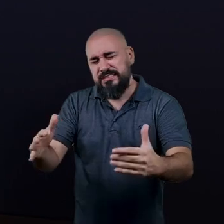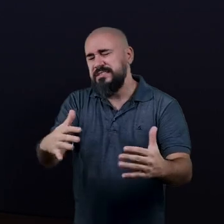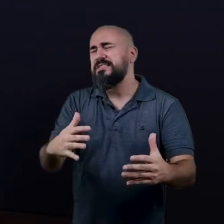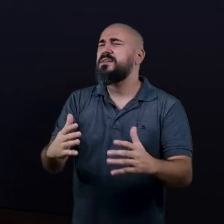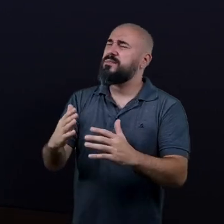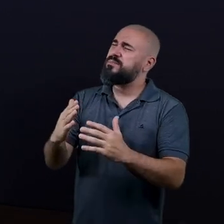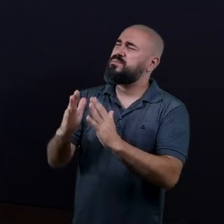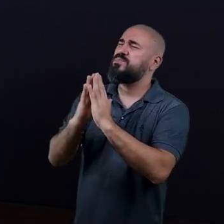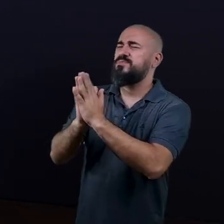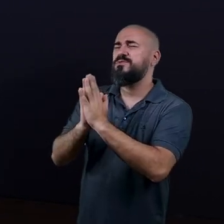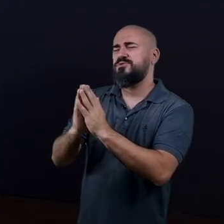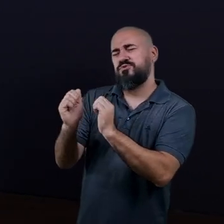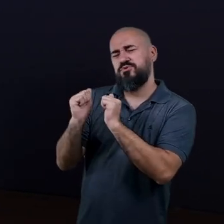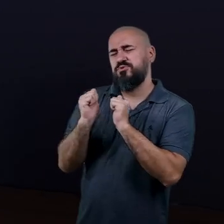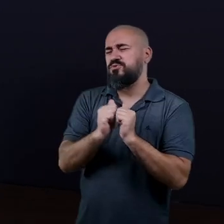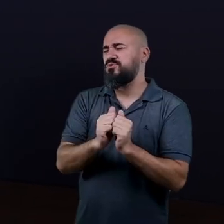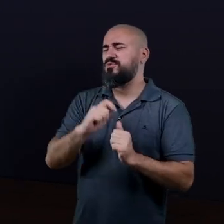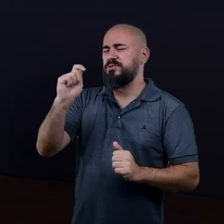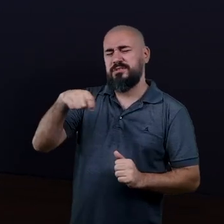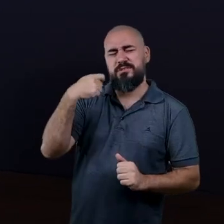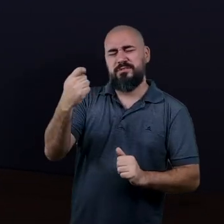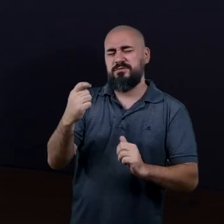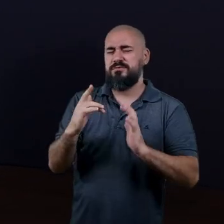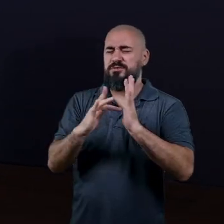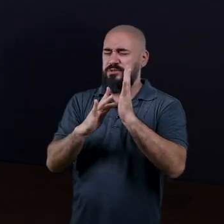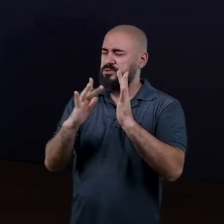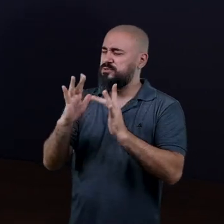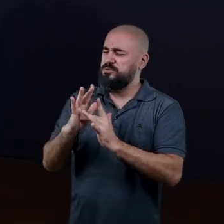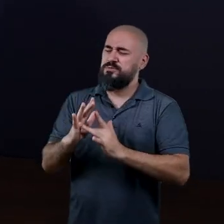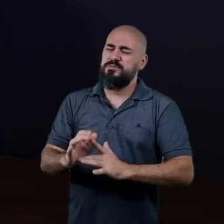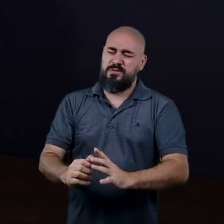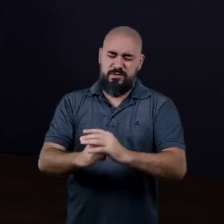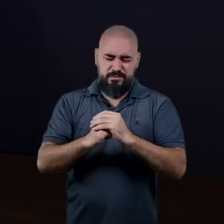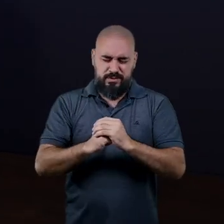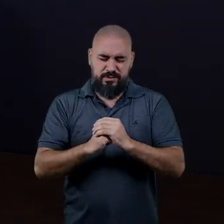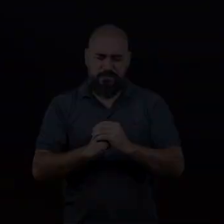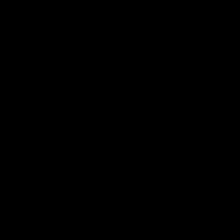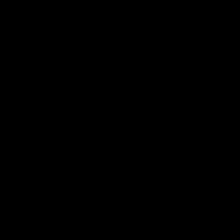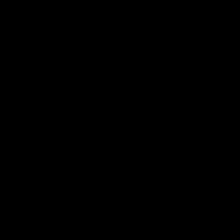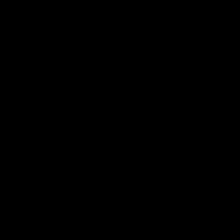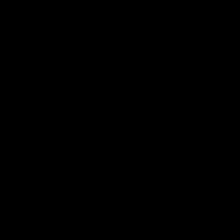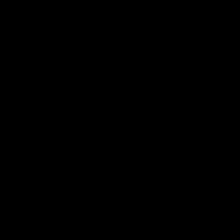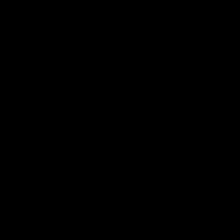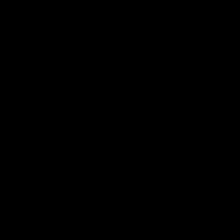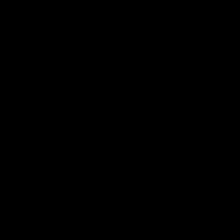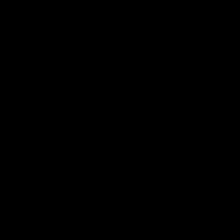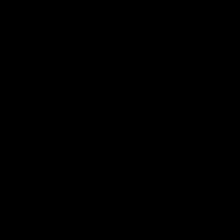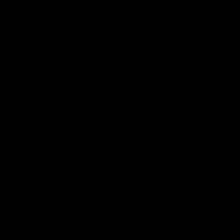despede-nos desta oração com a certeza do Teu Espírito em nossa vida, em nome de Jesus. Amém.